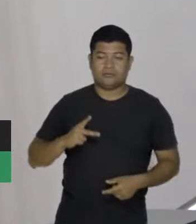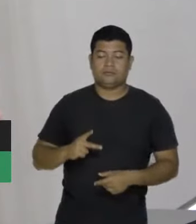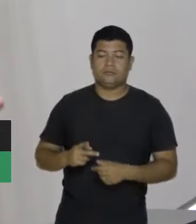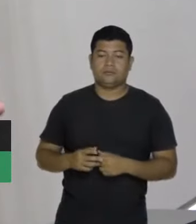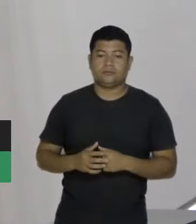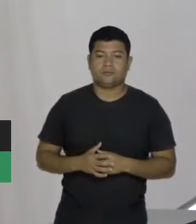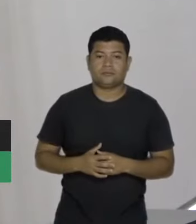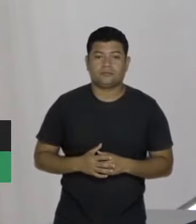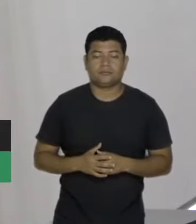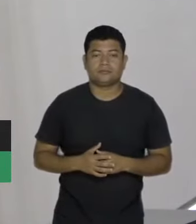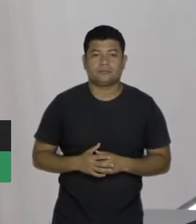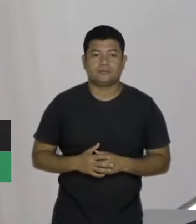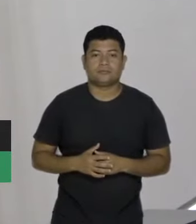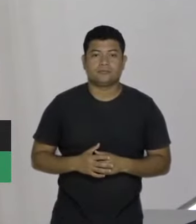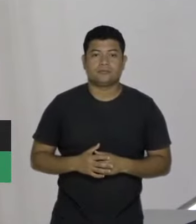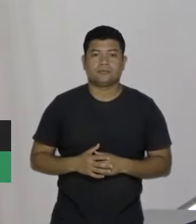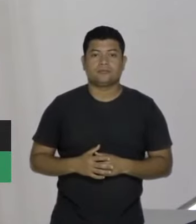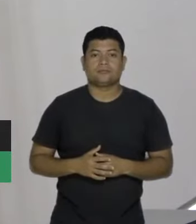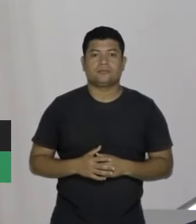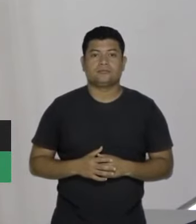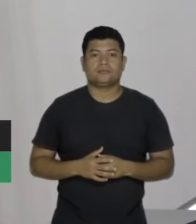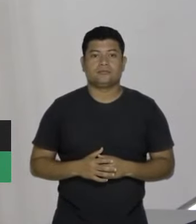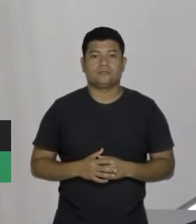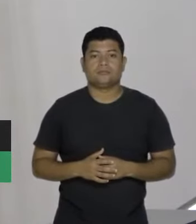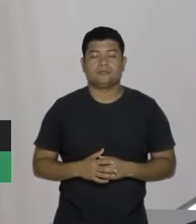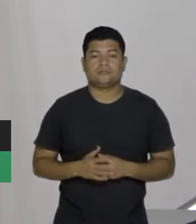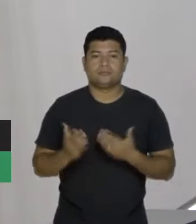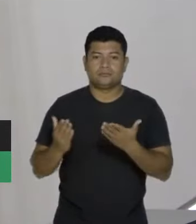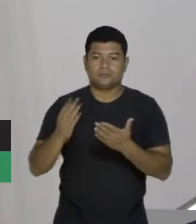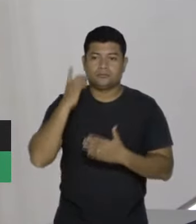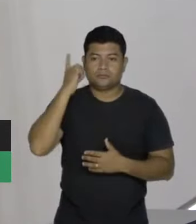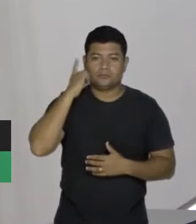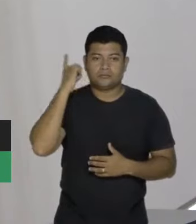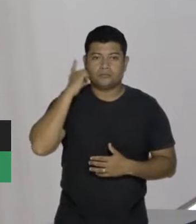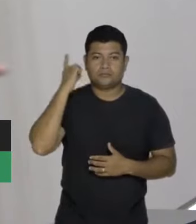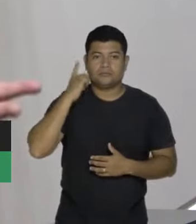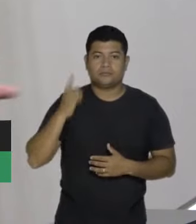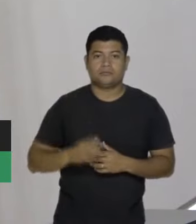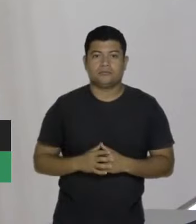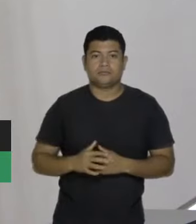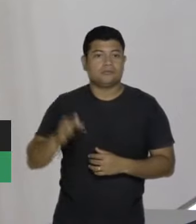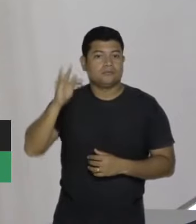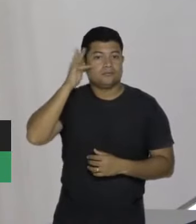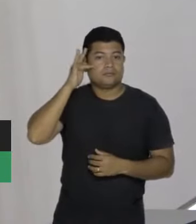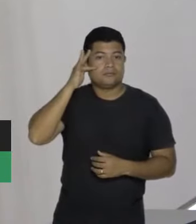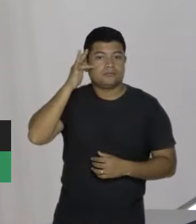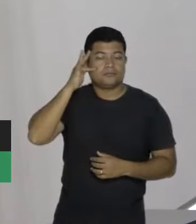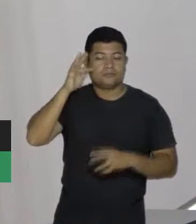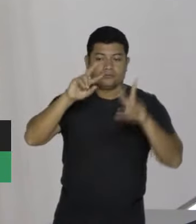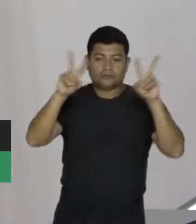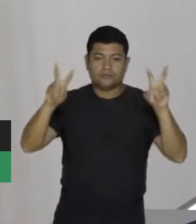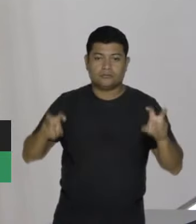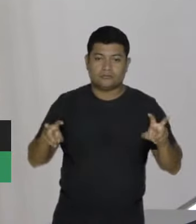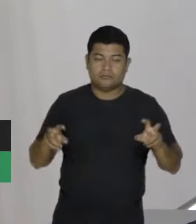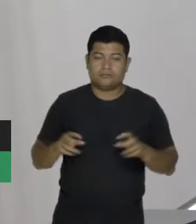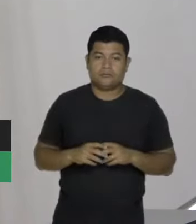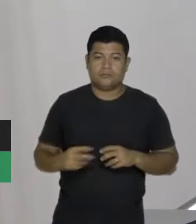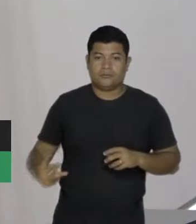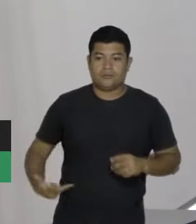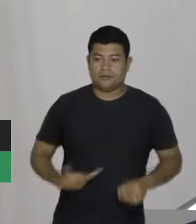à população. Falou o deputado Fernando Kreil, a questão das